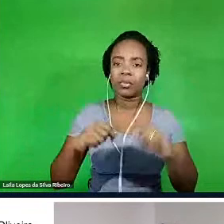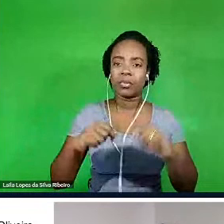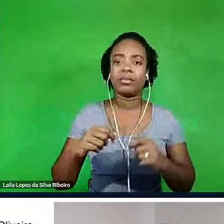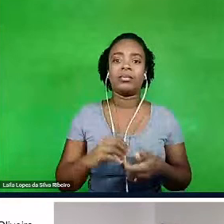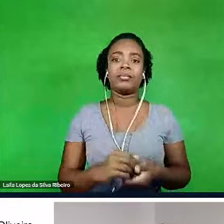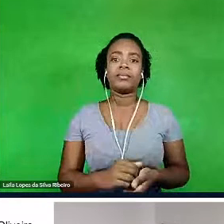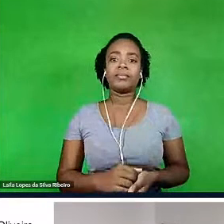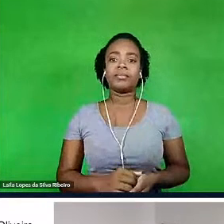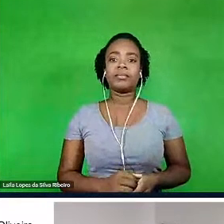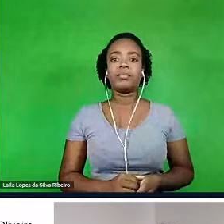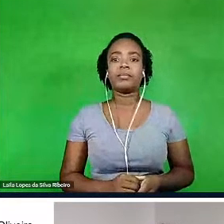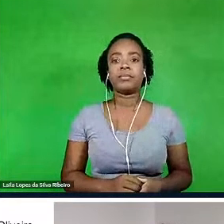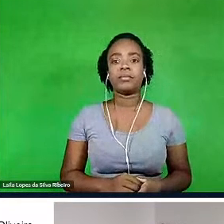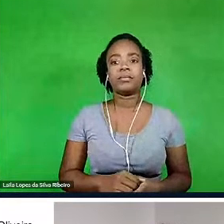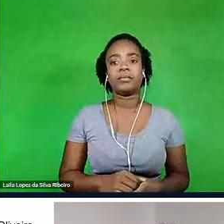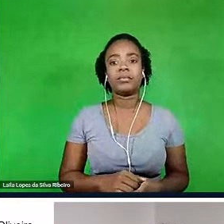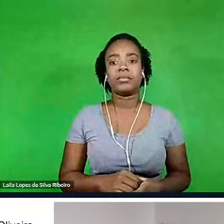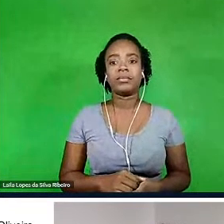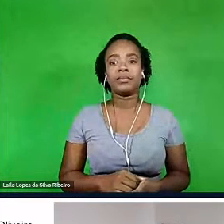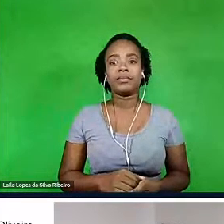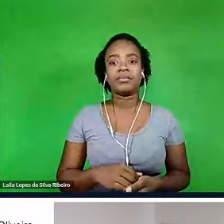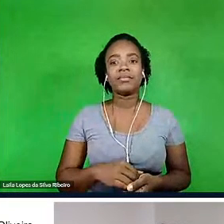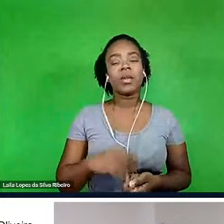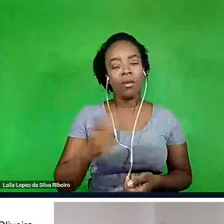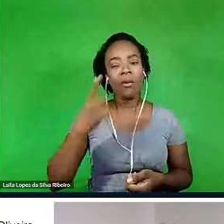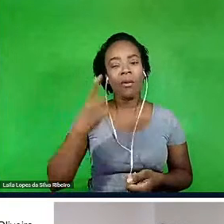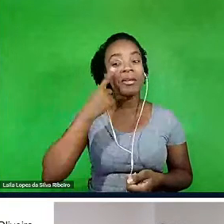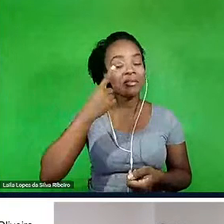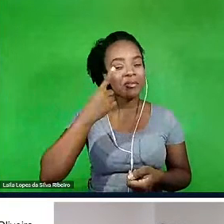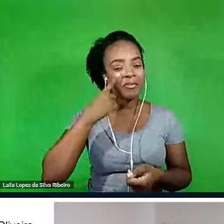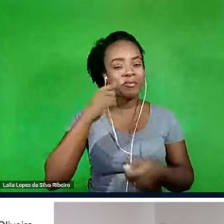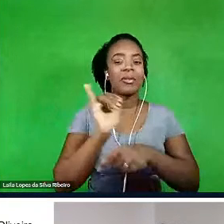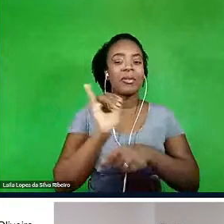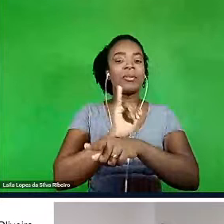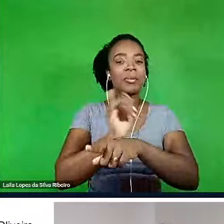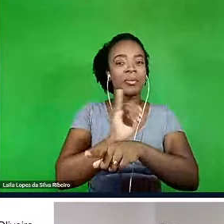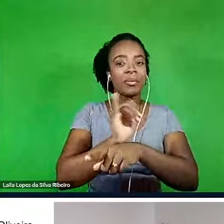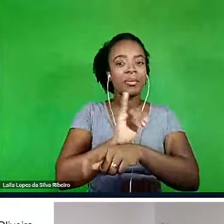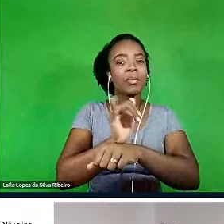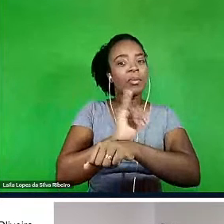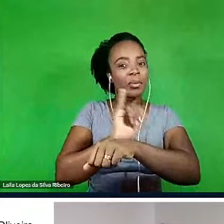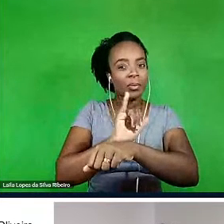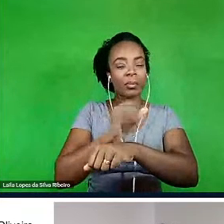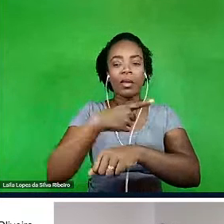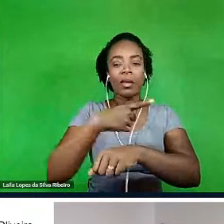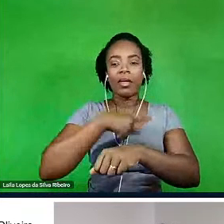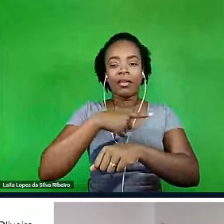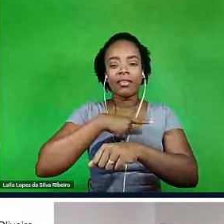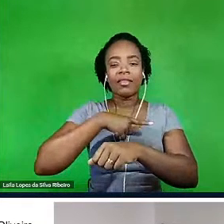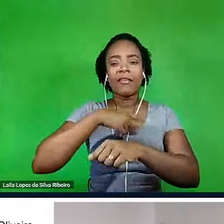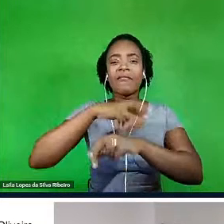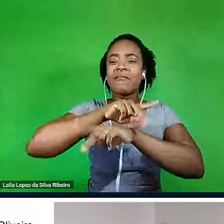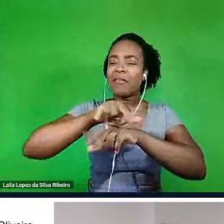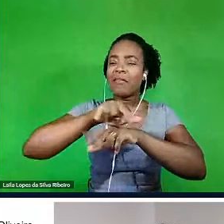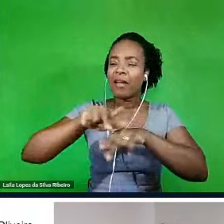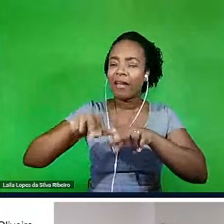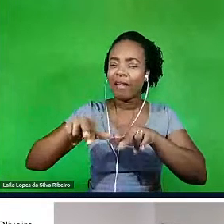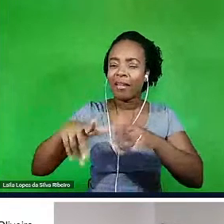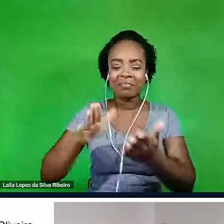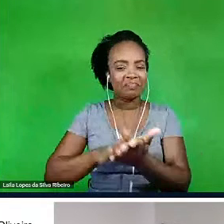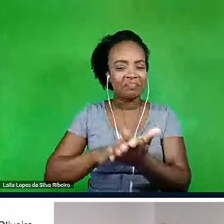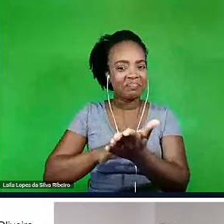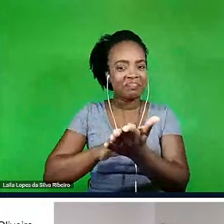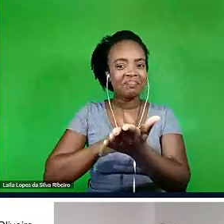Professor Renato, o que eu estou vendo aqui no YouTube são muitos elogios à vossa fala, realmente é uma fala